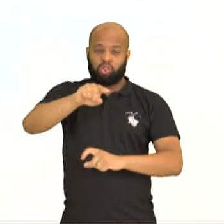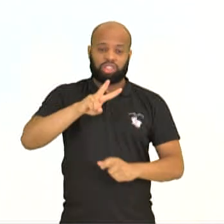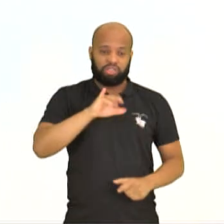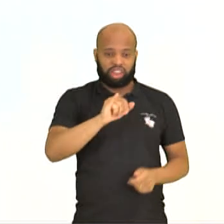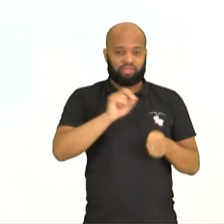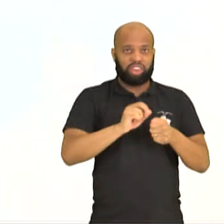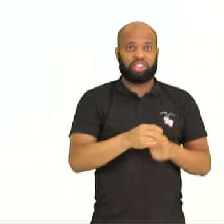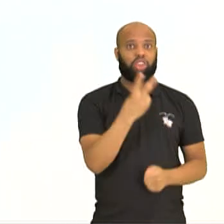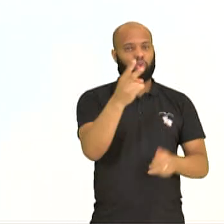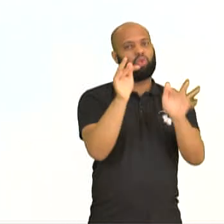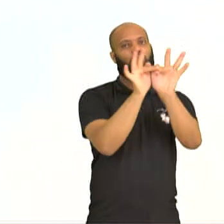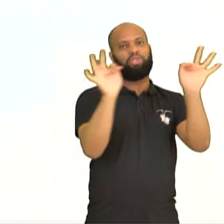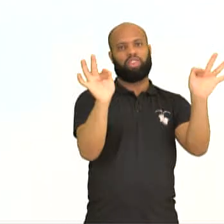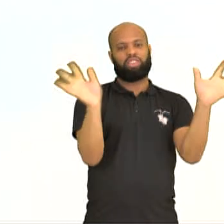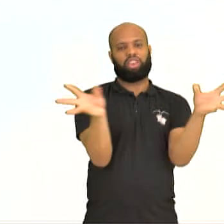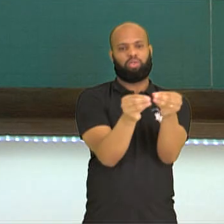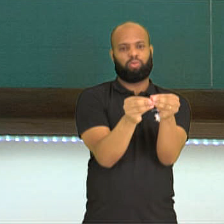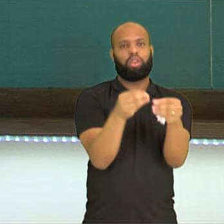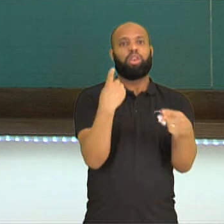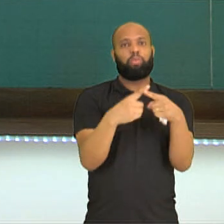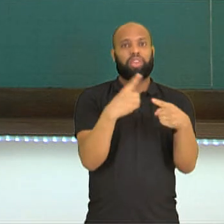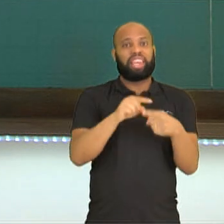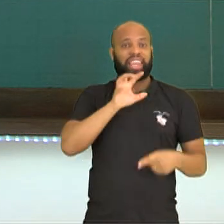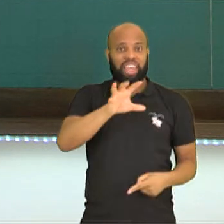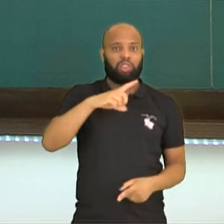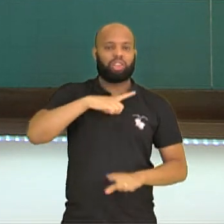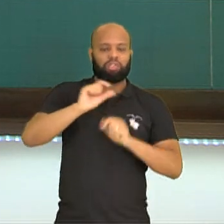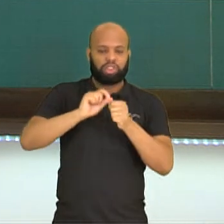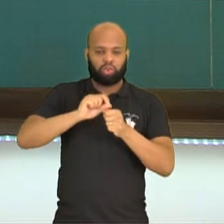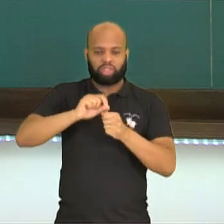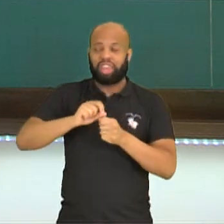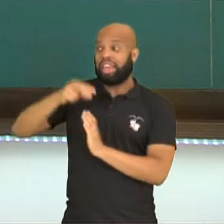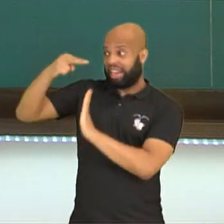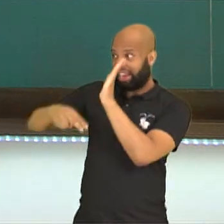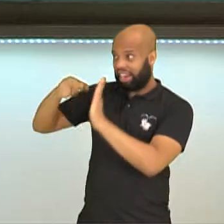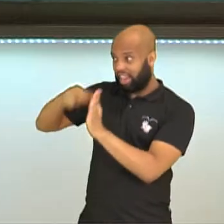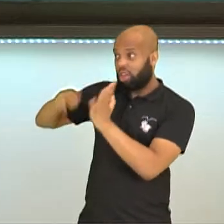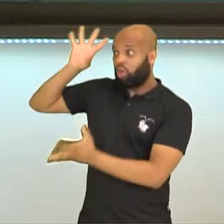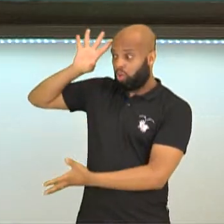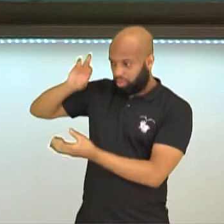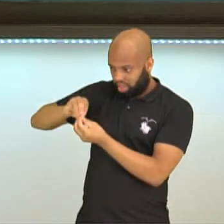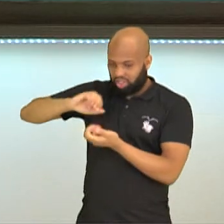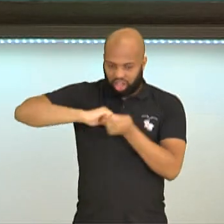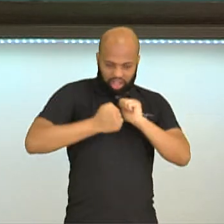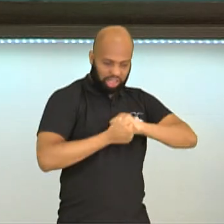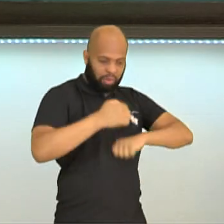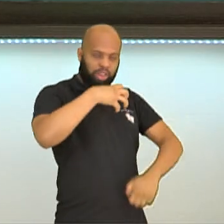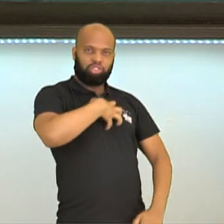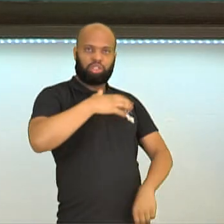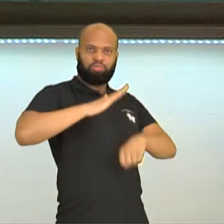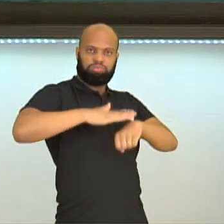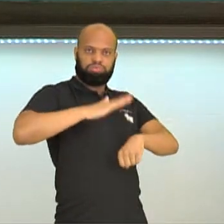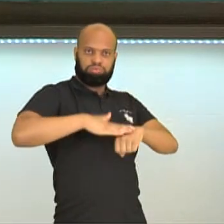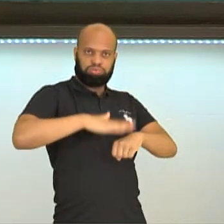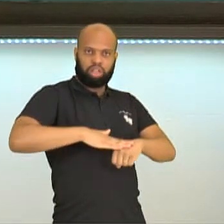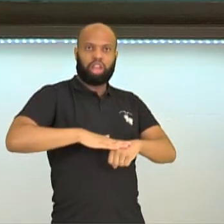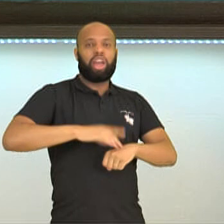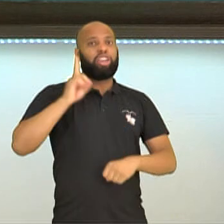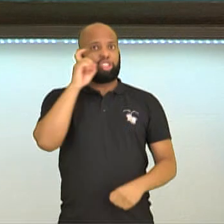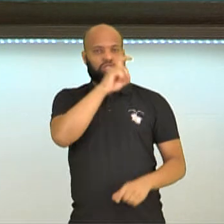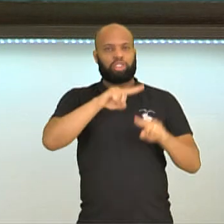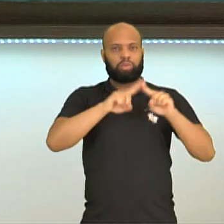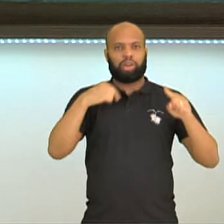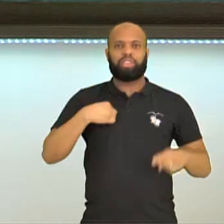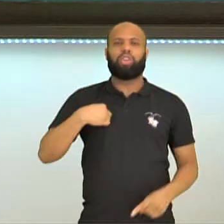frases. Não se esqueça que a paráfrase envolve um processo de adaptação original. É um processo complexo, mas eu tenho certeza que vocês